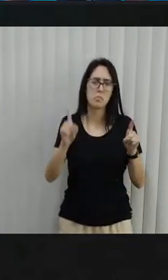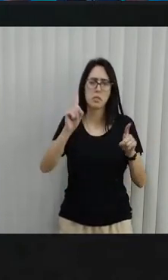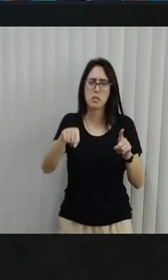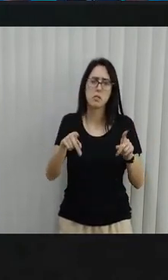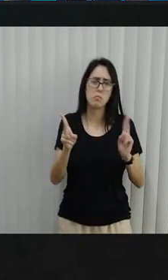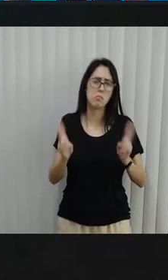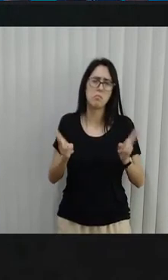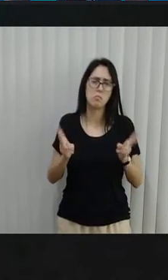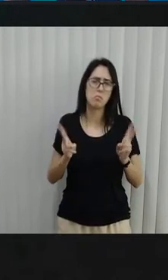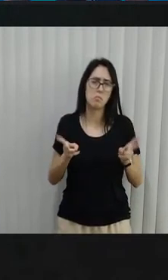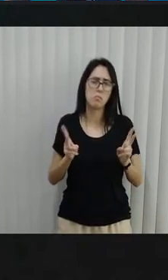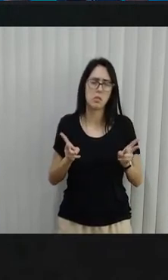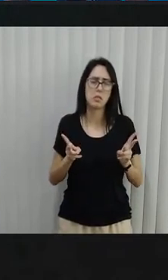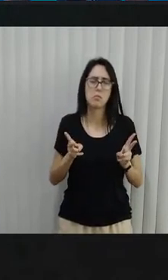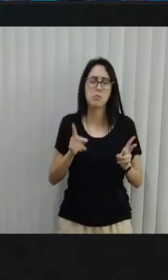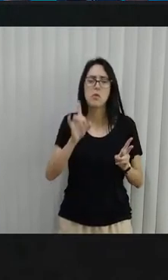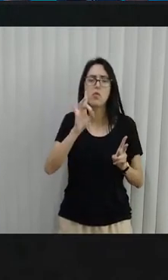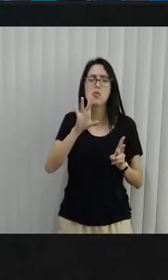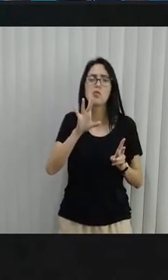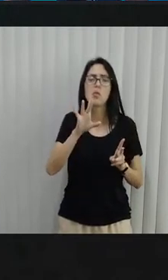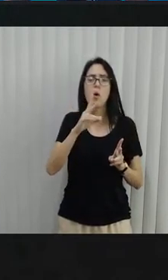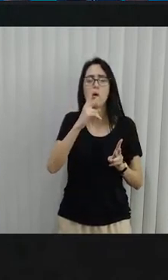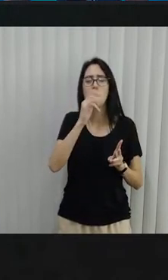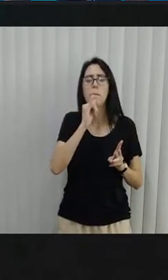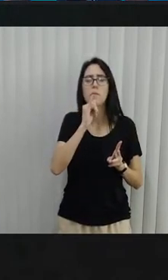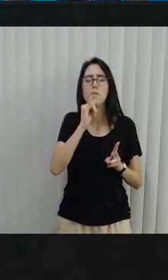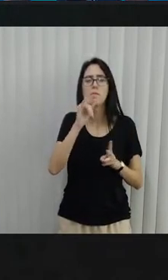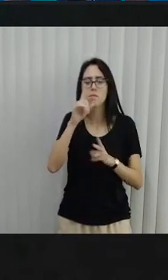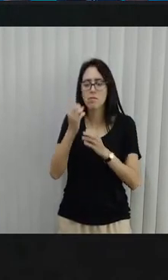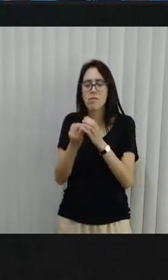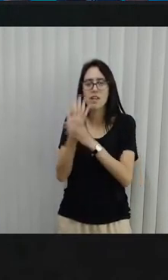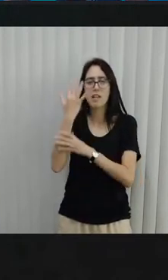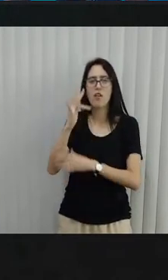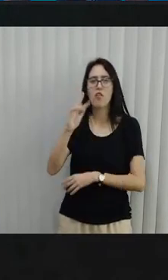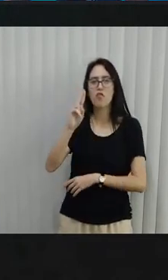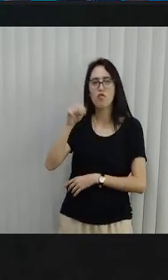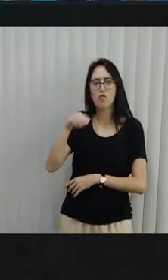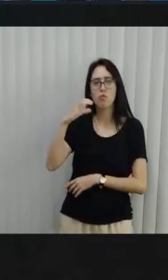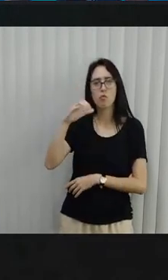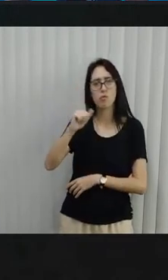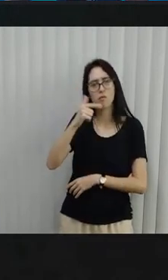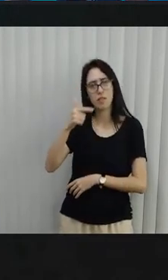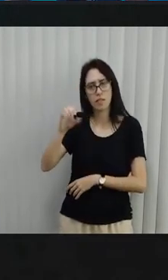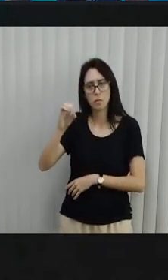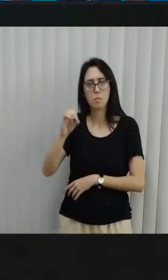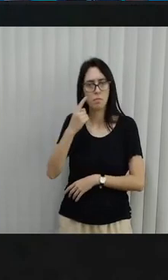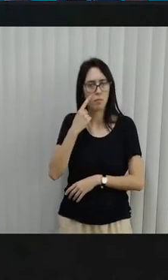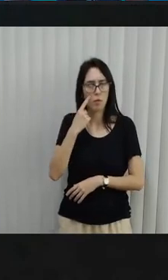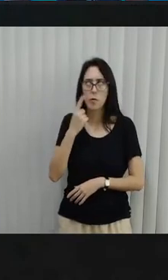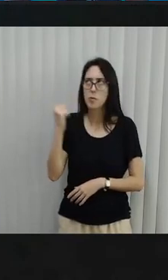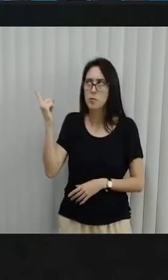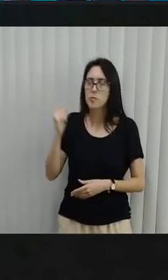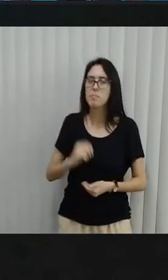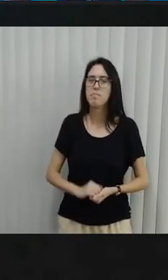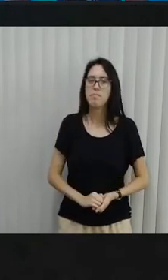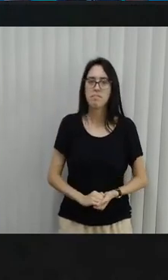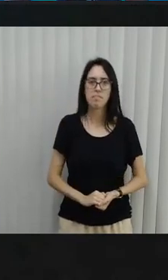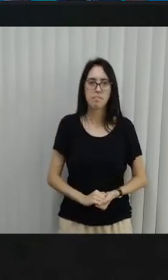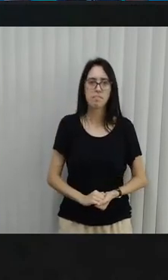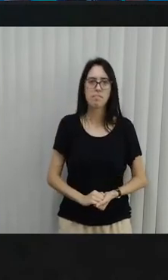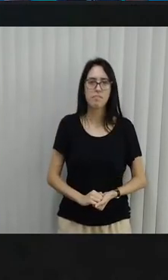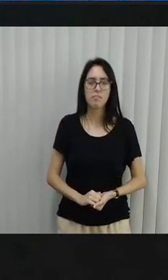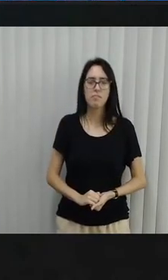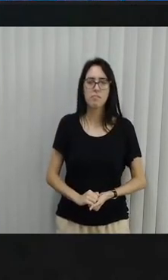porque ele só tá criando uma função que a gente chama, né? Lá no, na aula do JavaScript, vocês lembram. Tem dois sempre ali, Gui. Daí